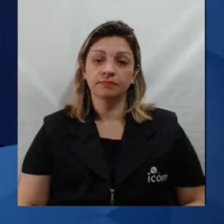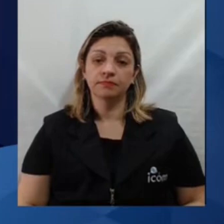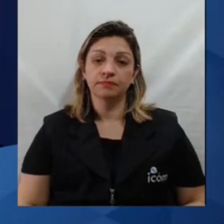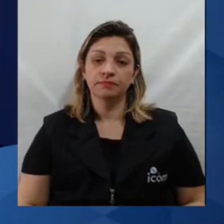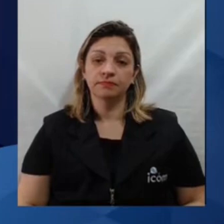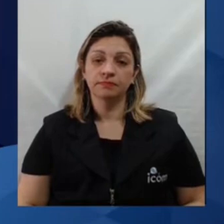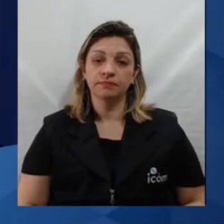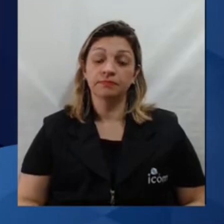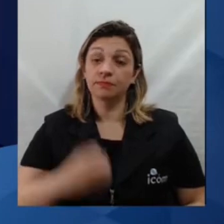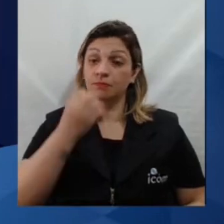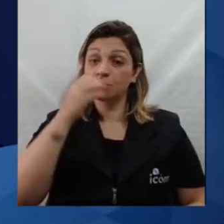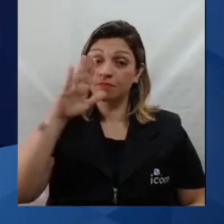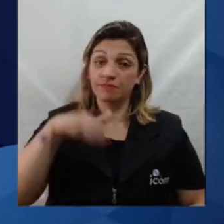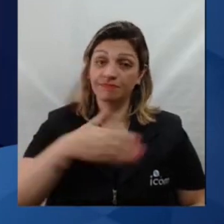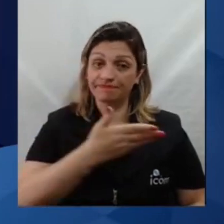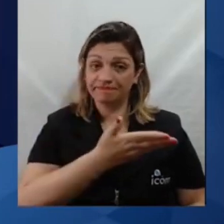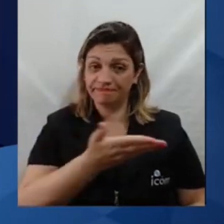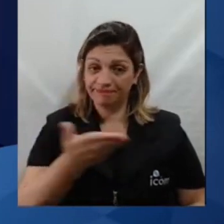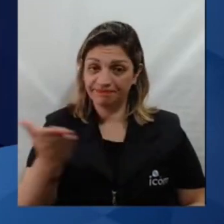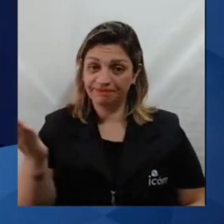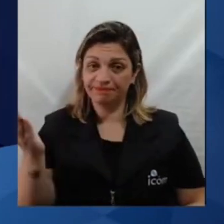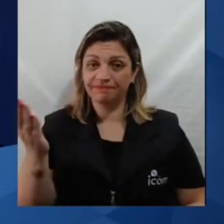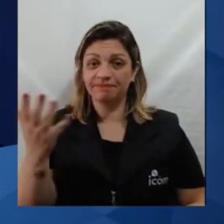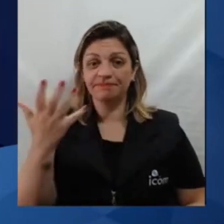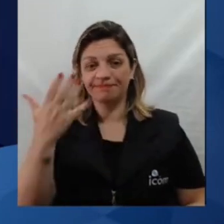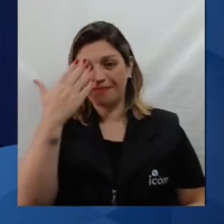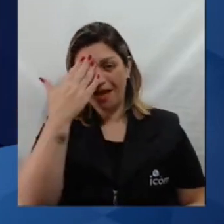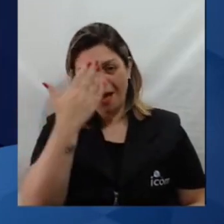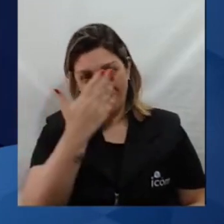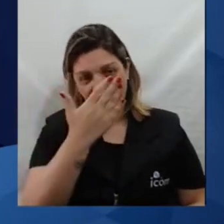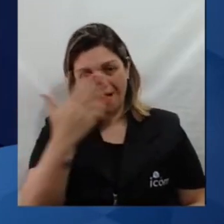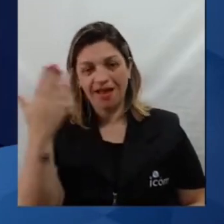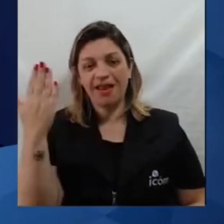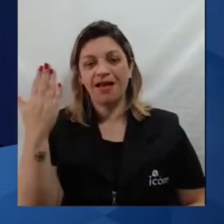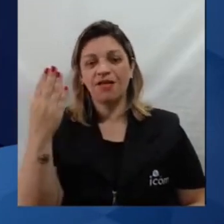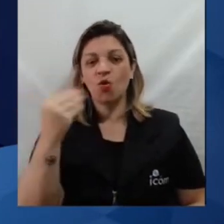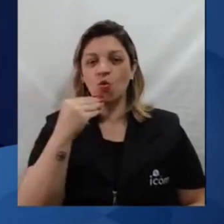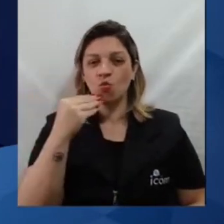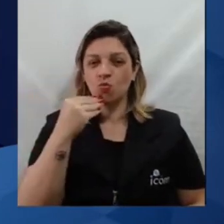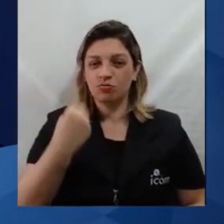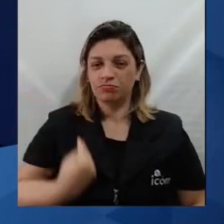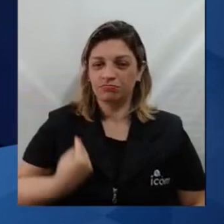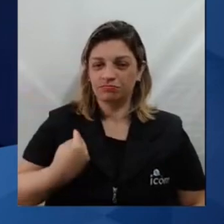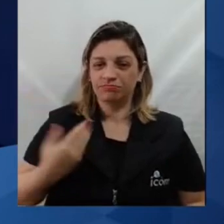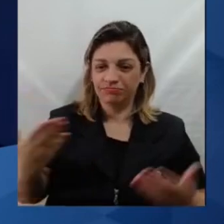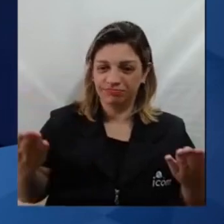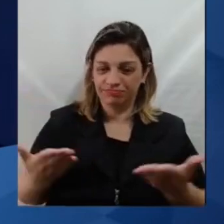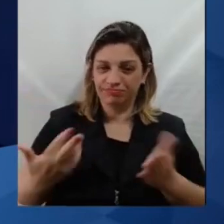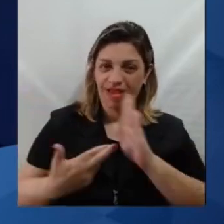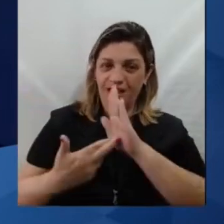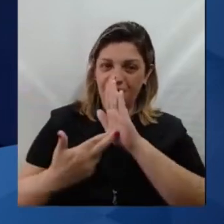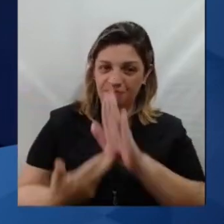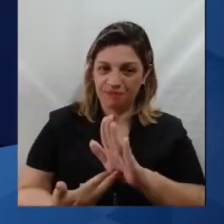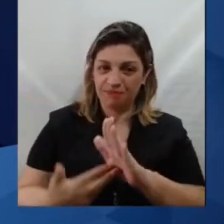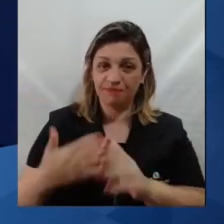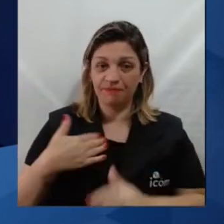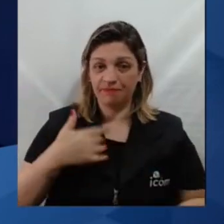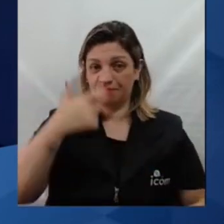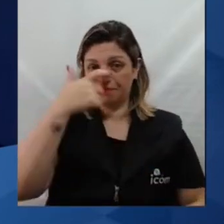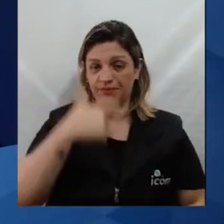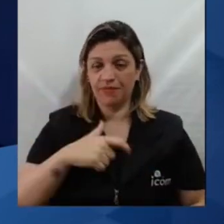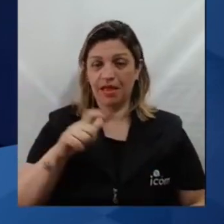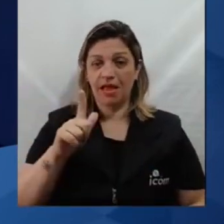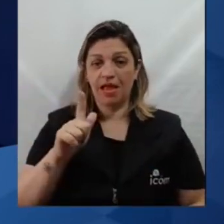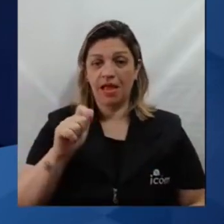tarde a todos. Gostaria de agradecer pela oportunidade de estar aqui apresentando. Eu sou a Gabriela, sou aluna de